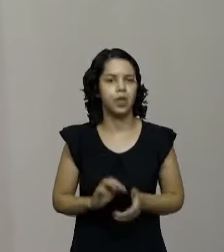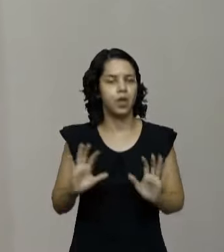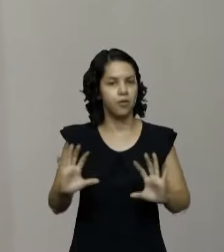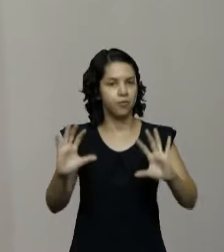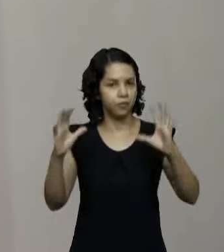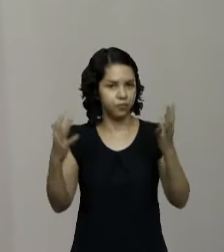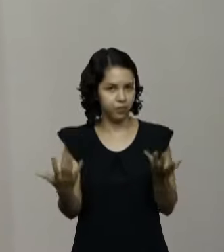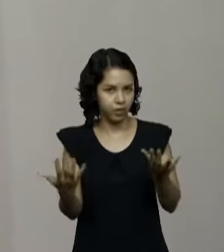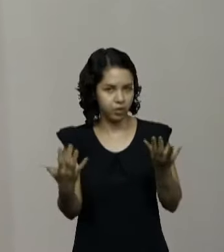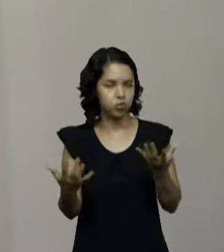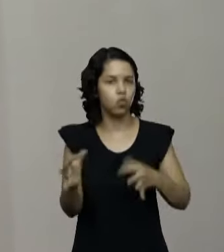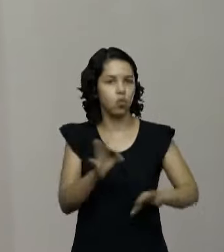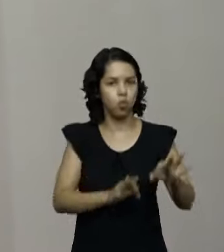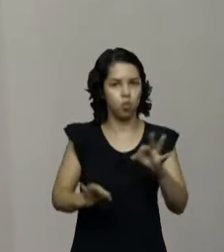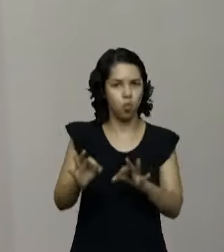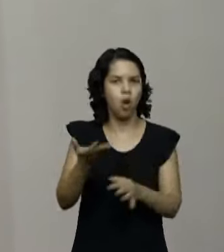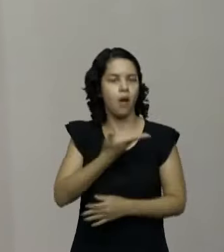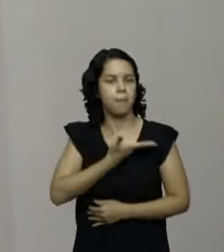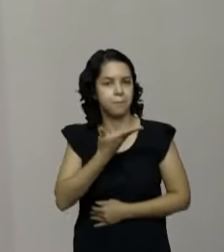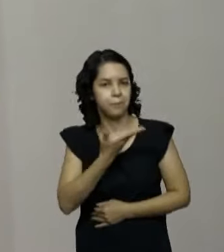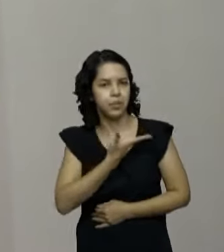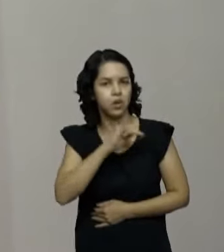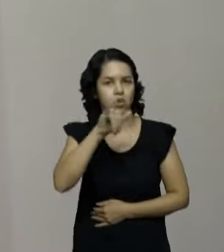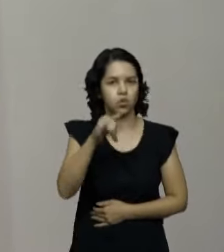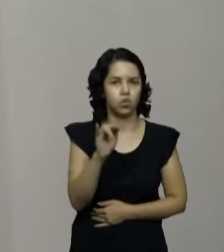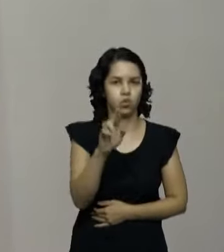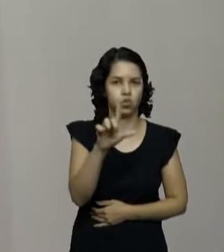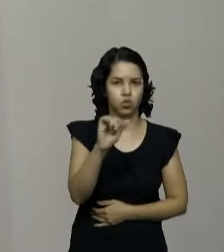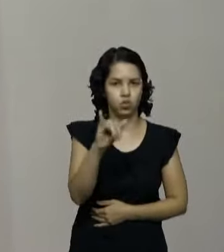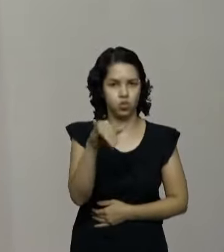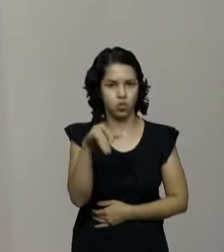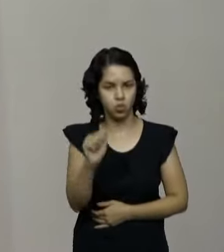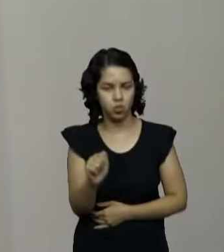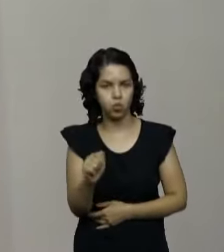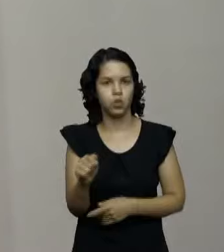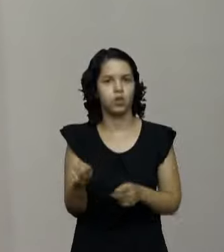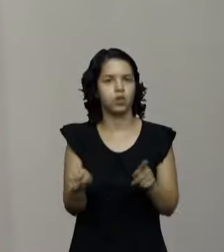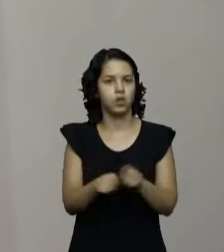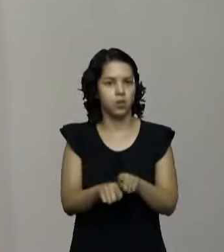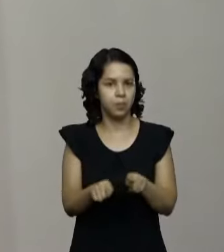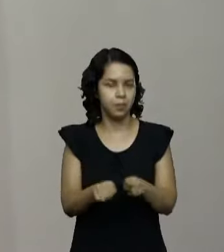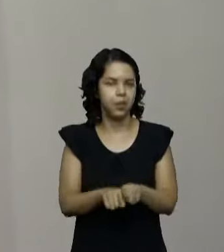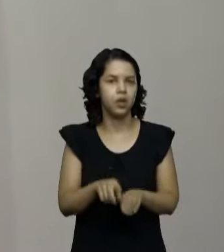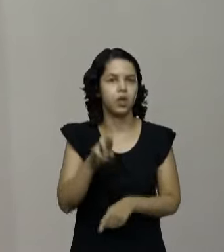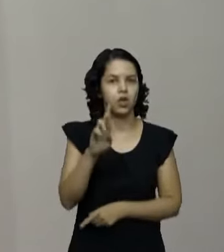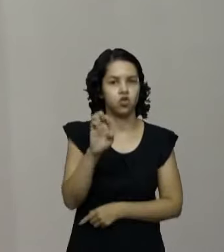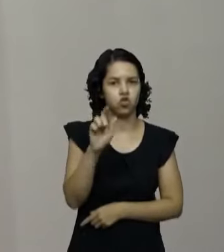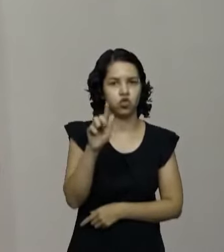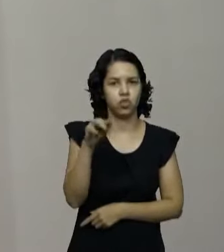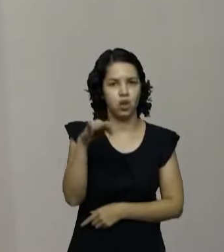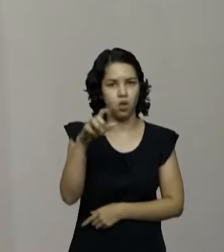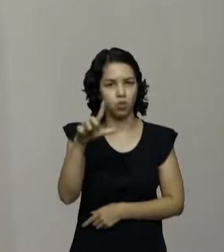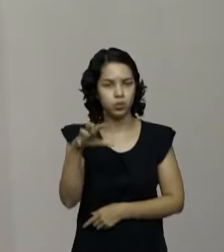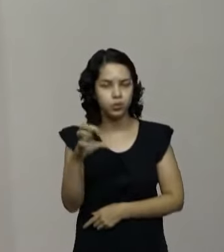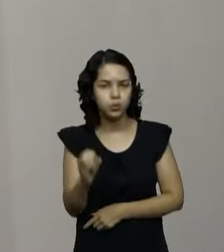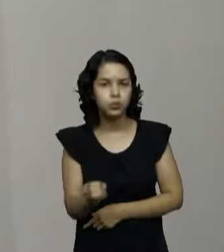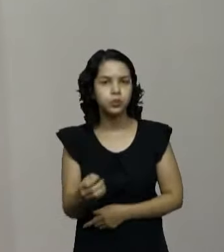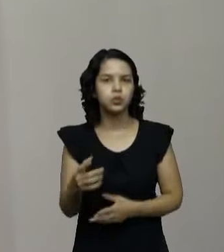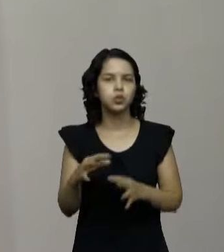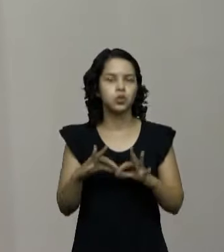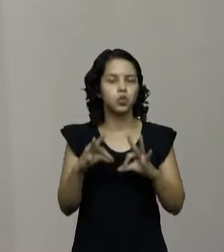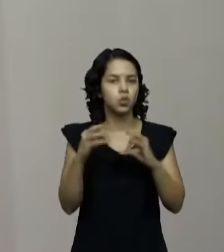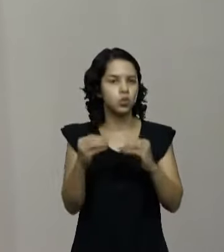pela nossa amiga Júlia Zanatta e pelo Reginaldo Cook, com a Tânia,